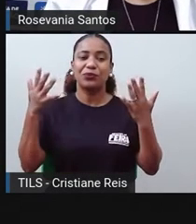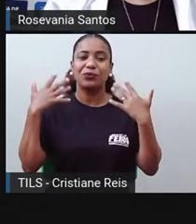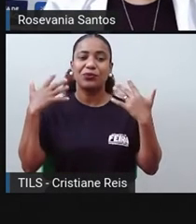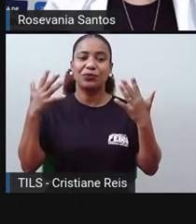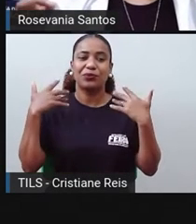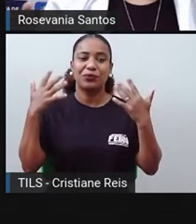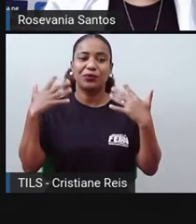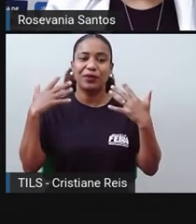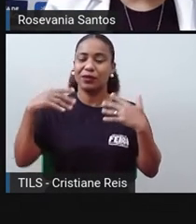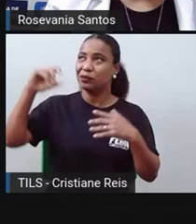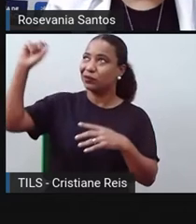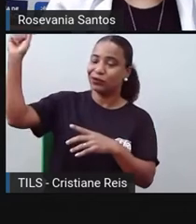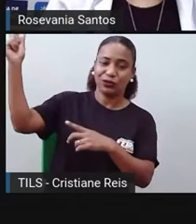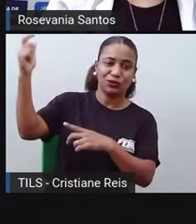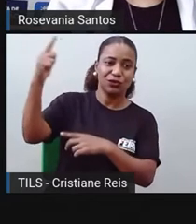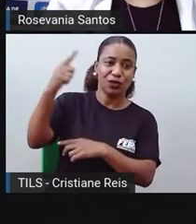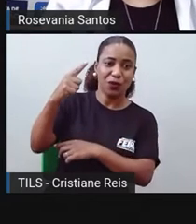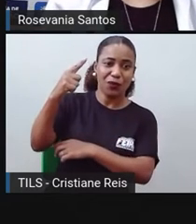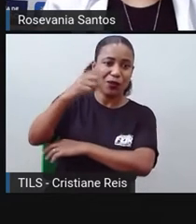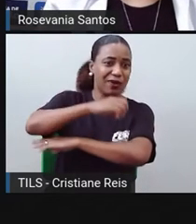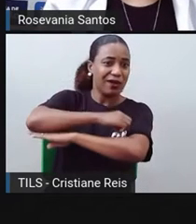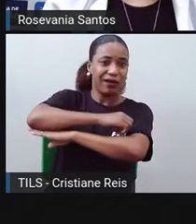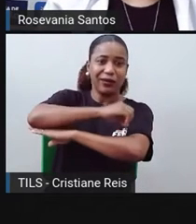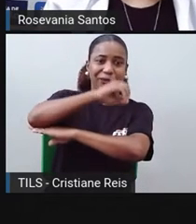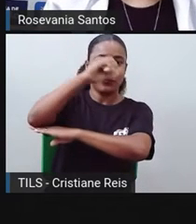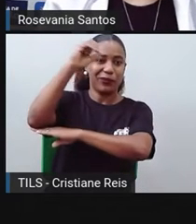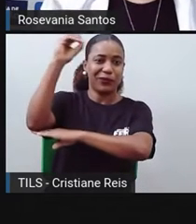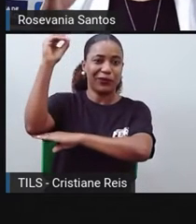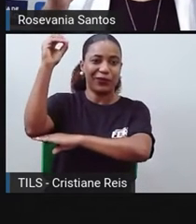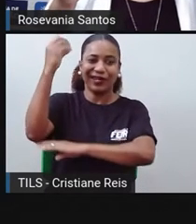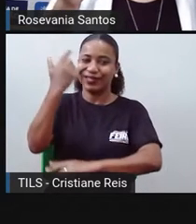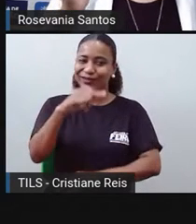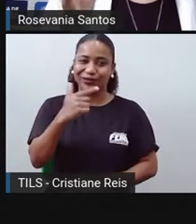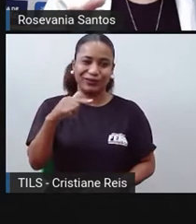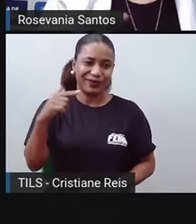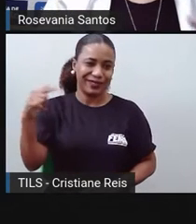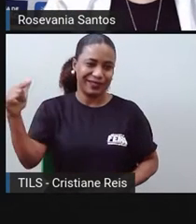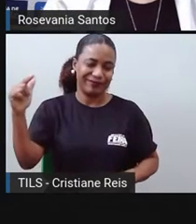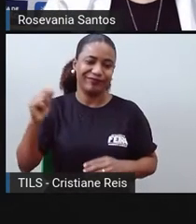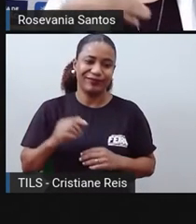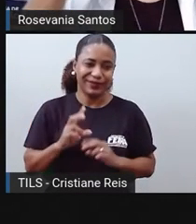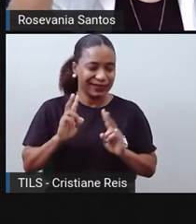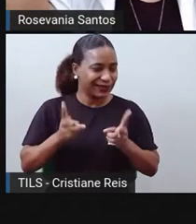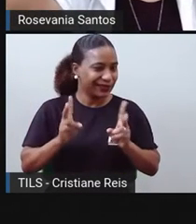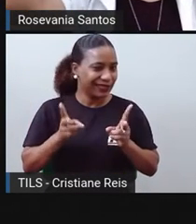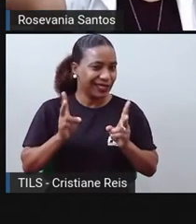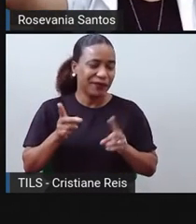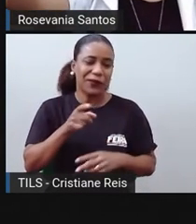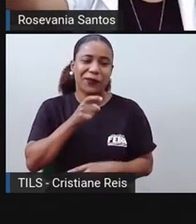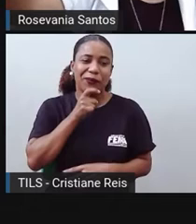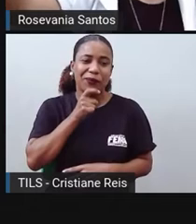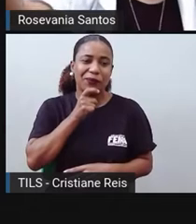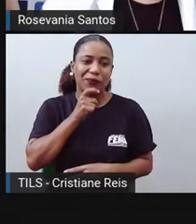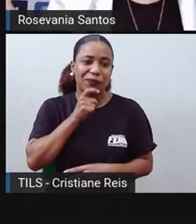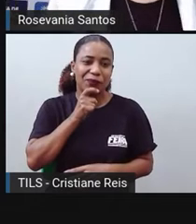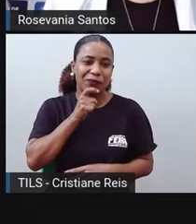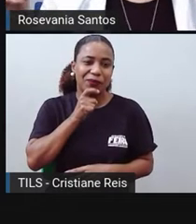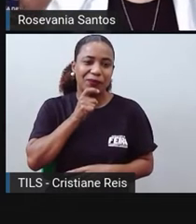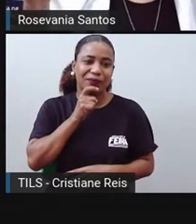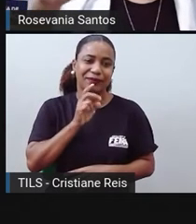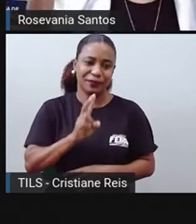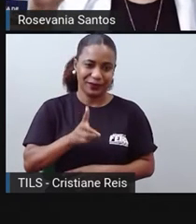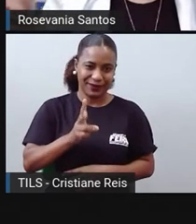o sol não se põe. São duas características que você vai observar. Então, aqui, né, a gente vê o sol,